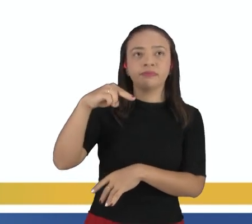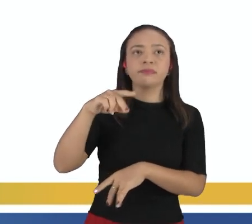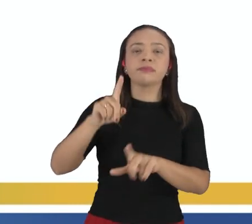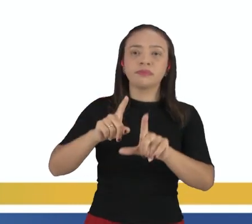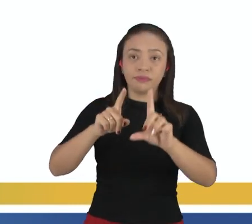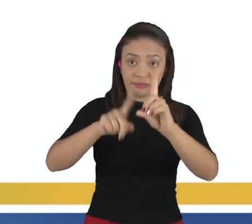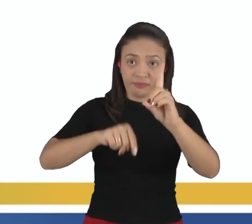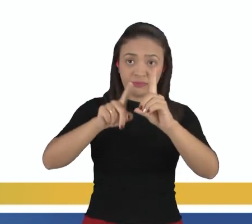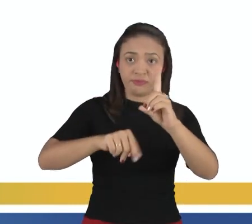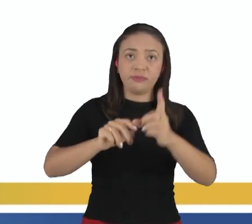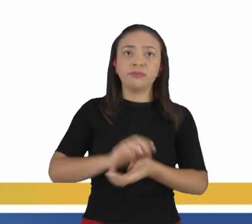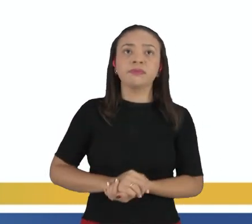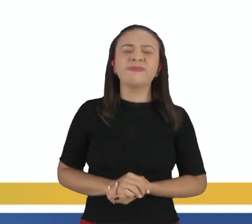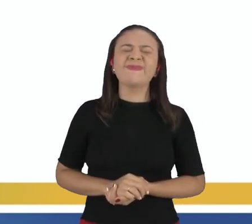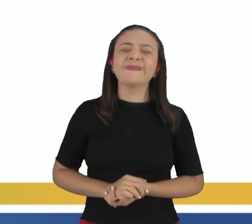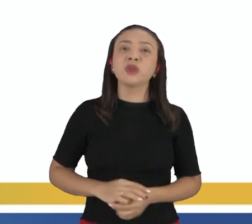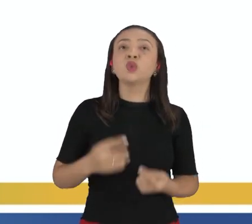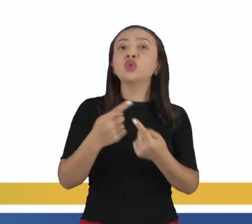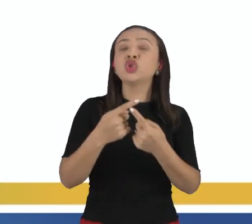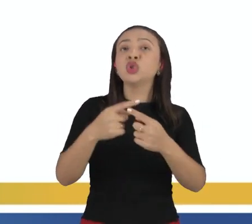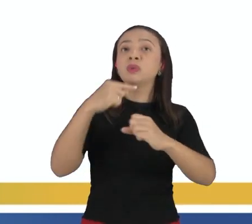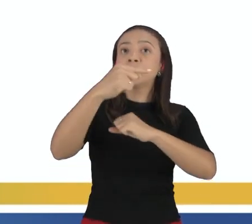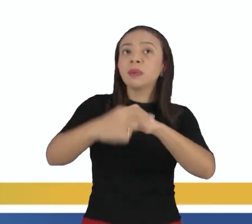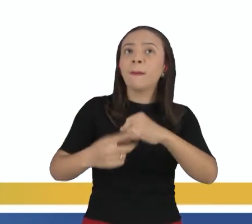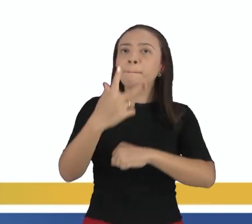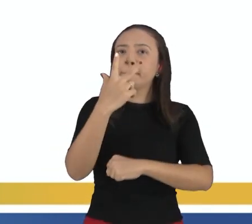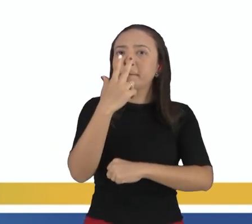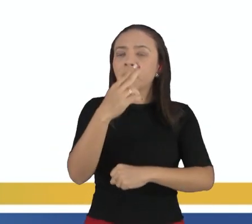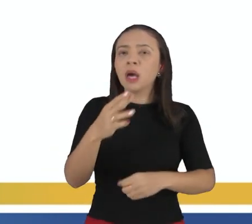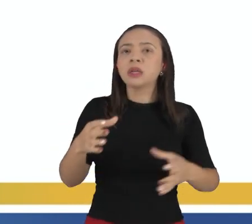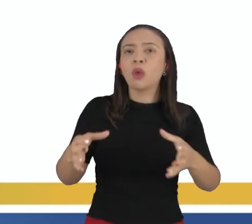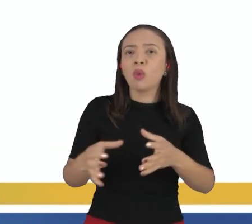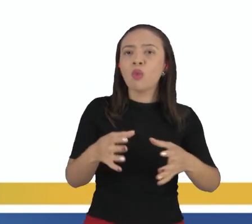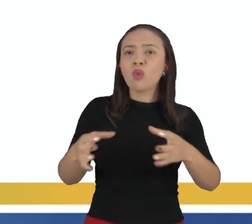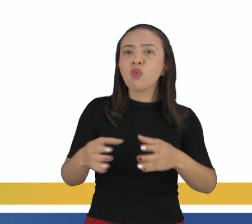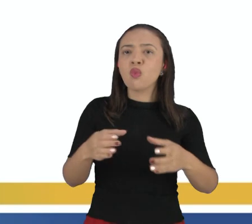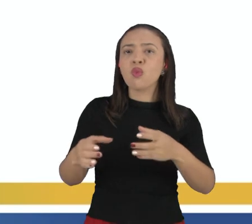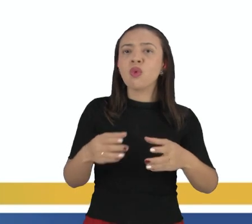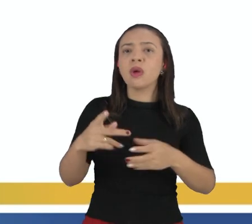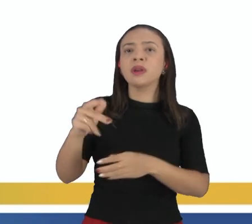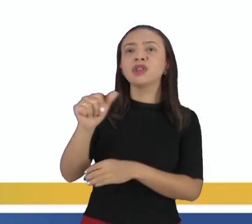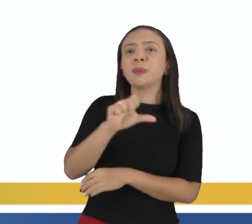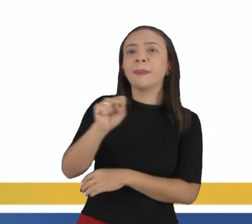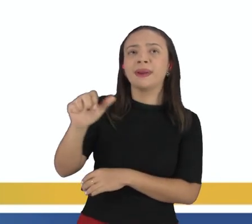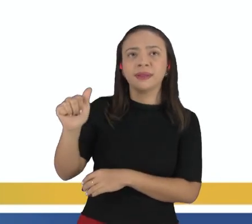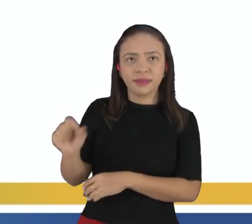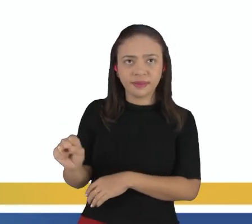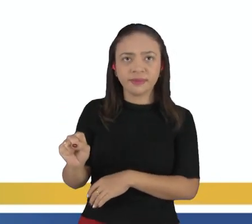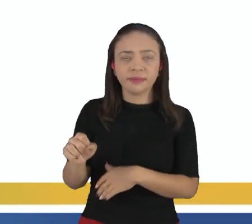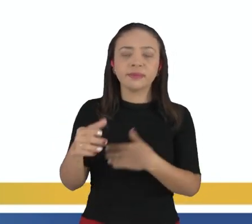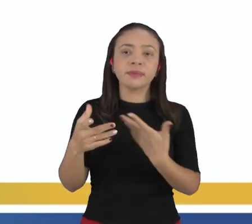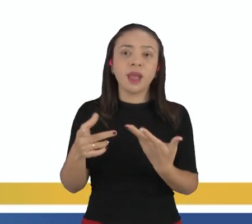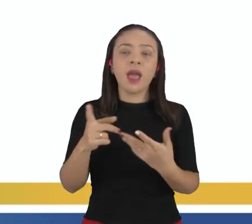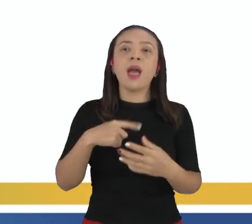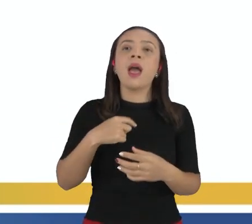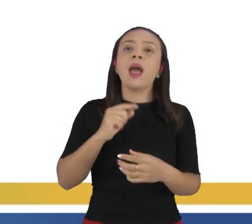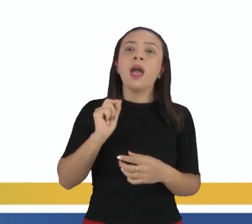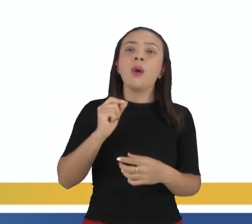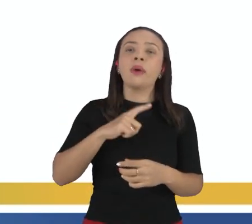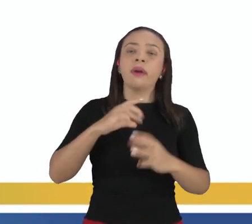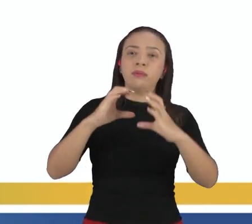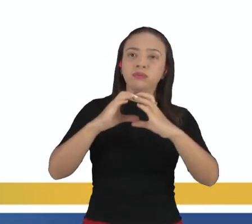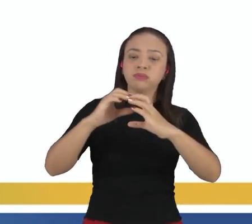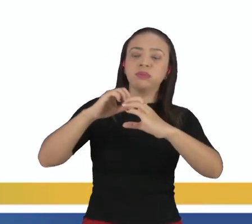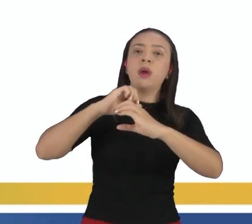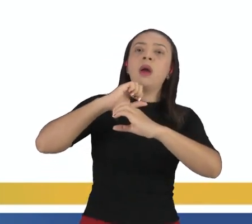D. Seu modelo atômico era semelhante a um pudim de passas, que aí o átomo seria uma esfera positiva com